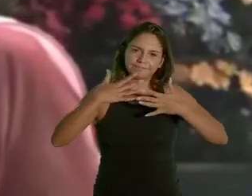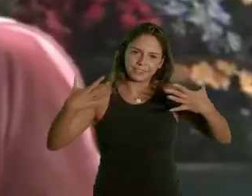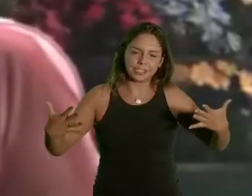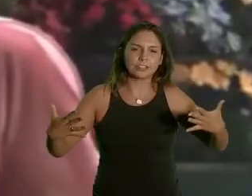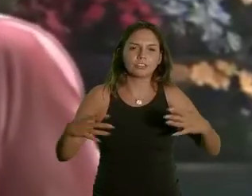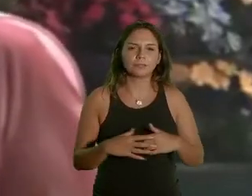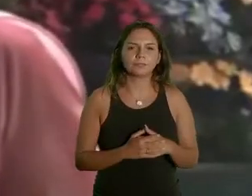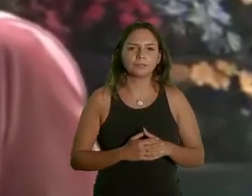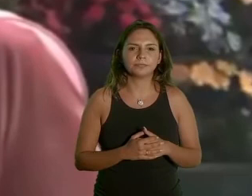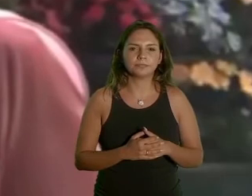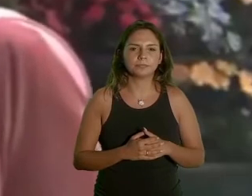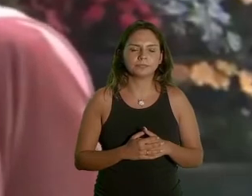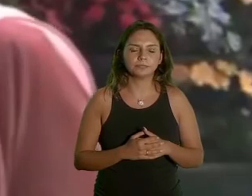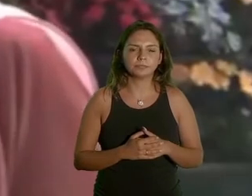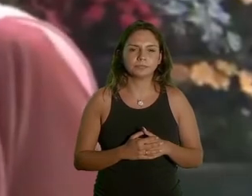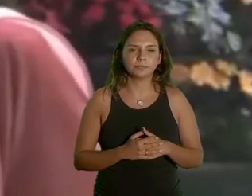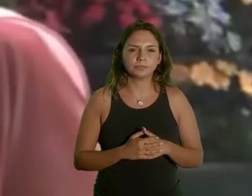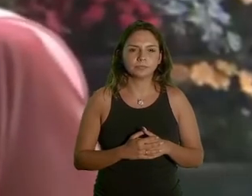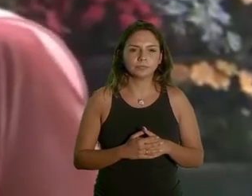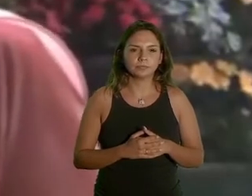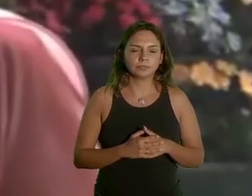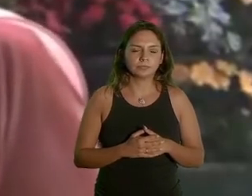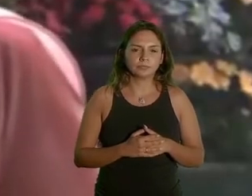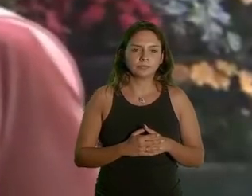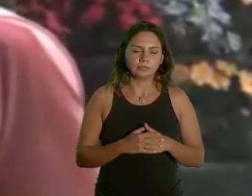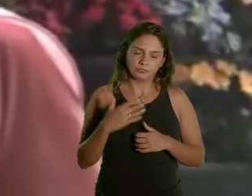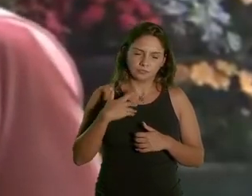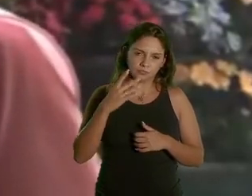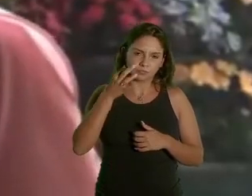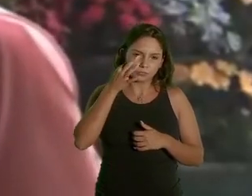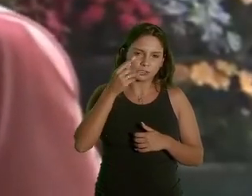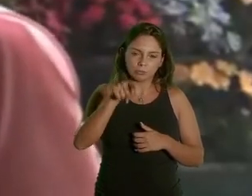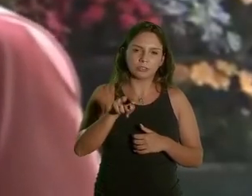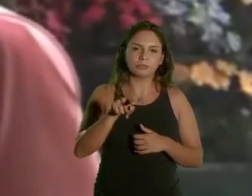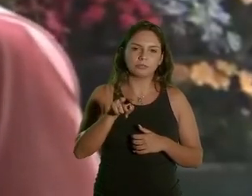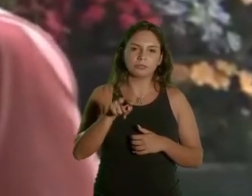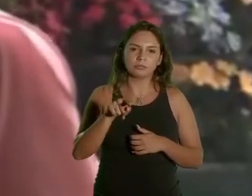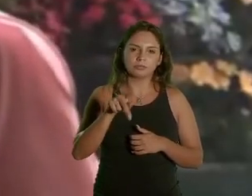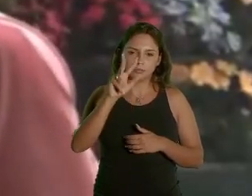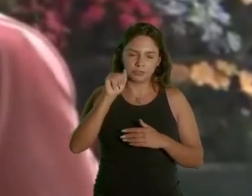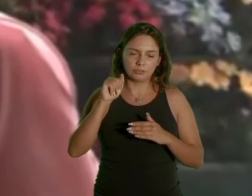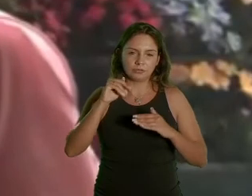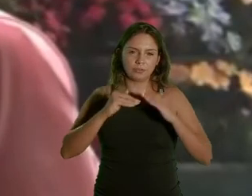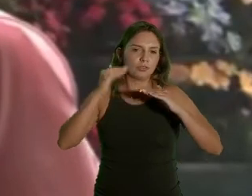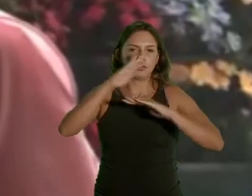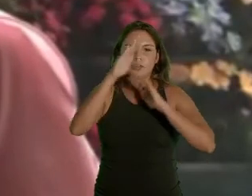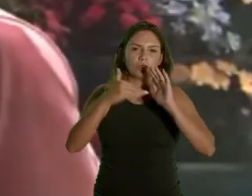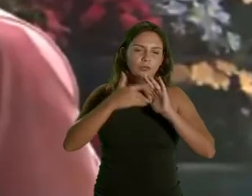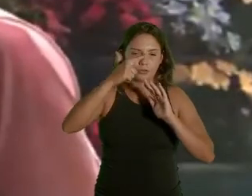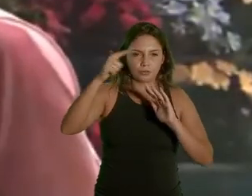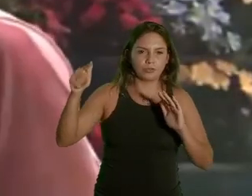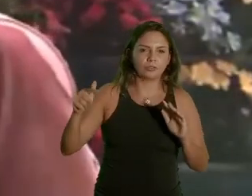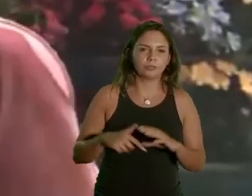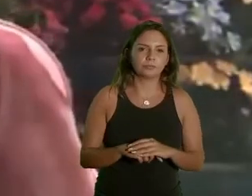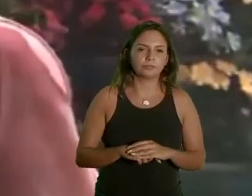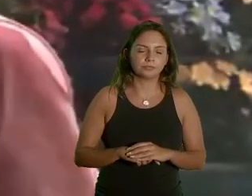grandeza. Pessoalmente, eu que sigo todos, acredito que esse vai superar todos os outros,